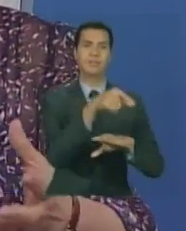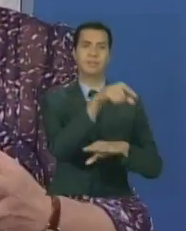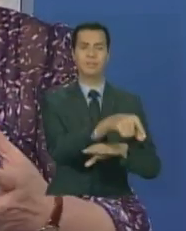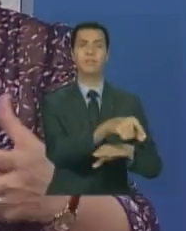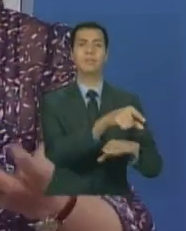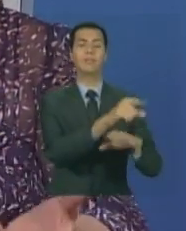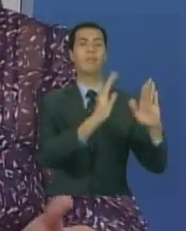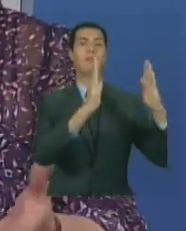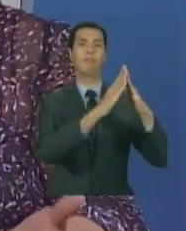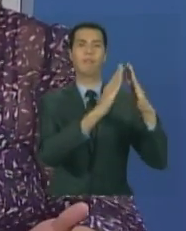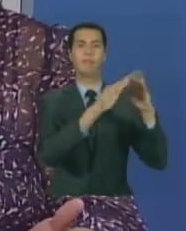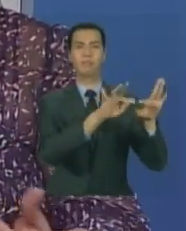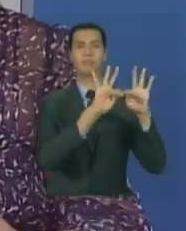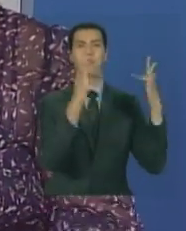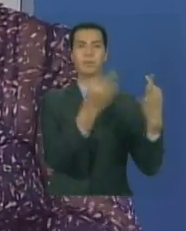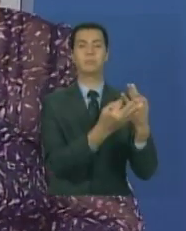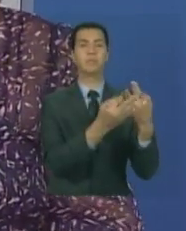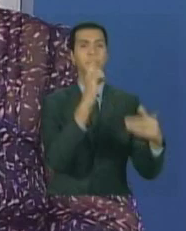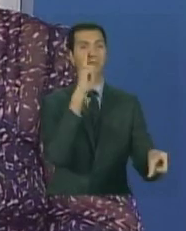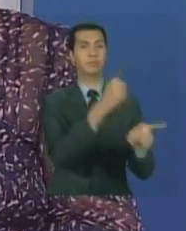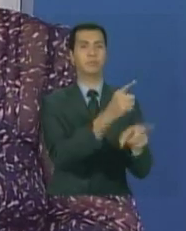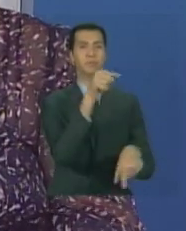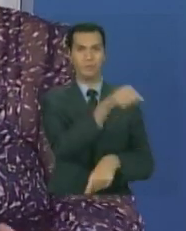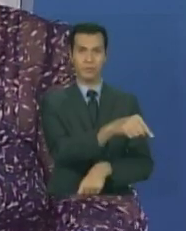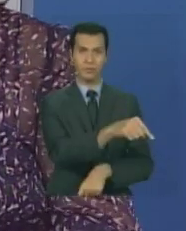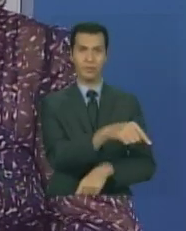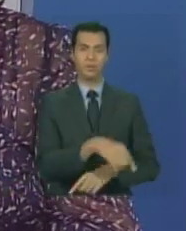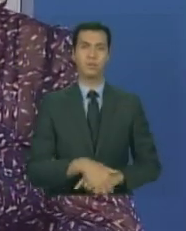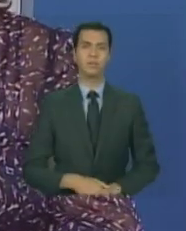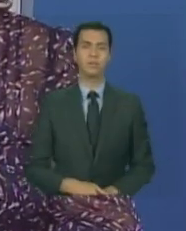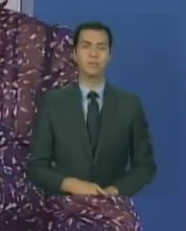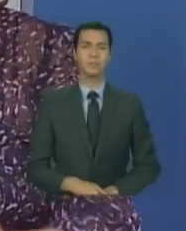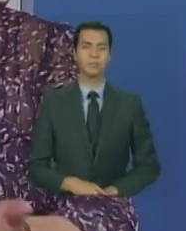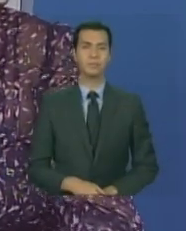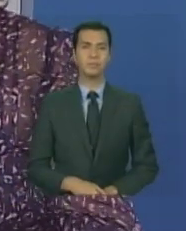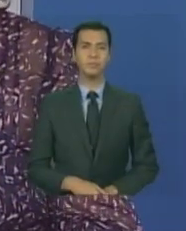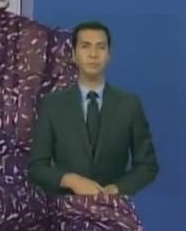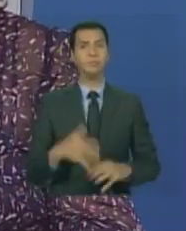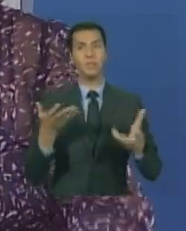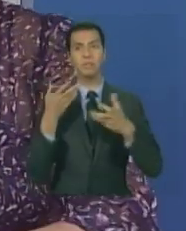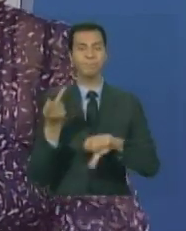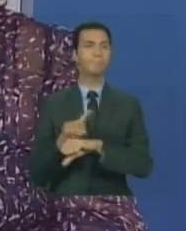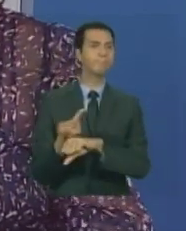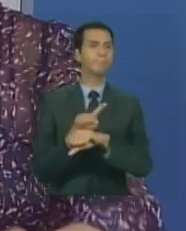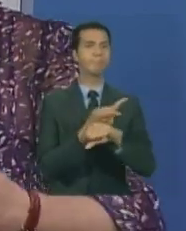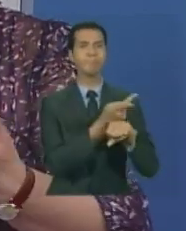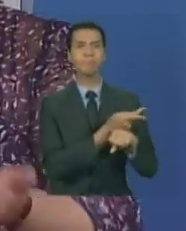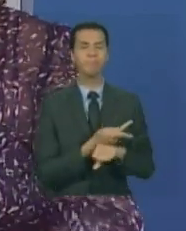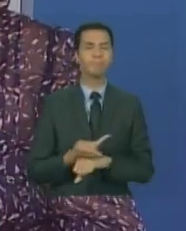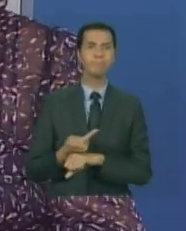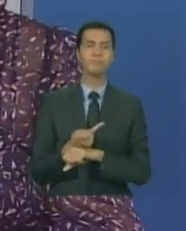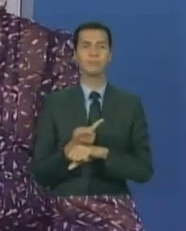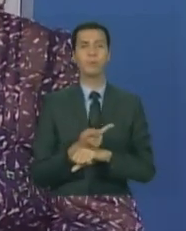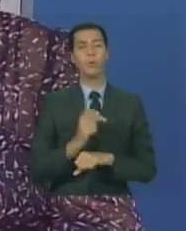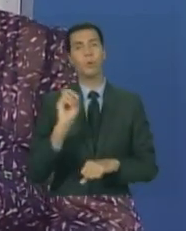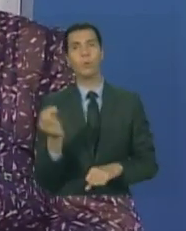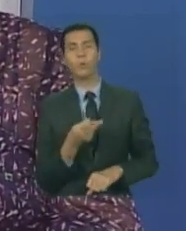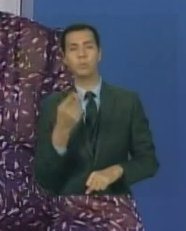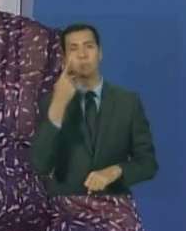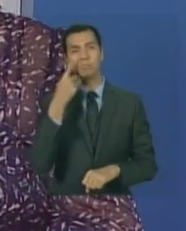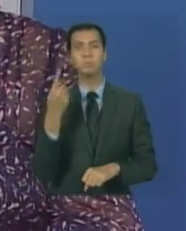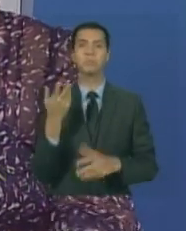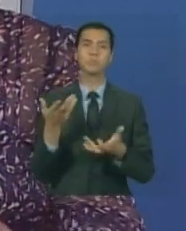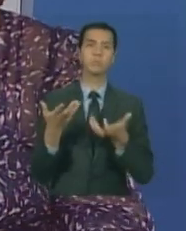para onde as famílias estejam, né, seja numa perspectiva de busca, né, de busca ativa, seja numa